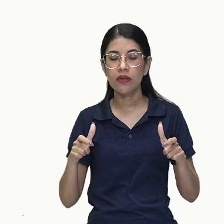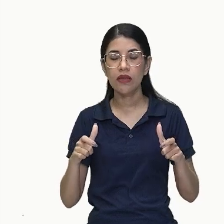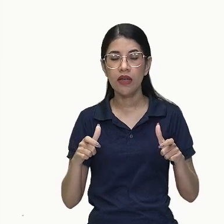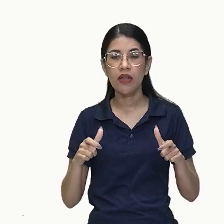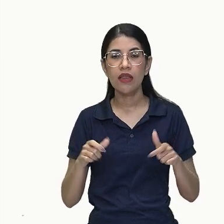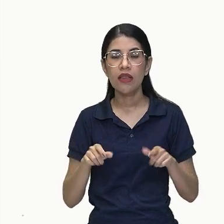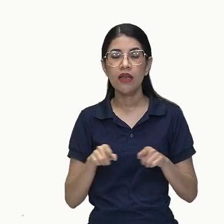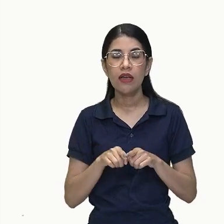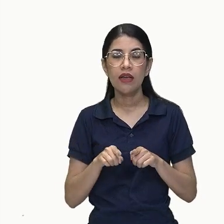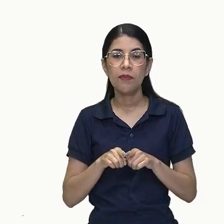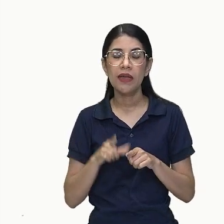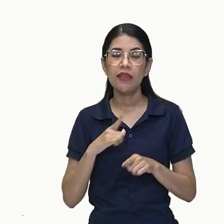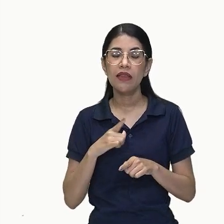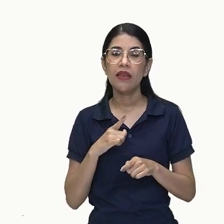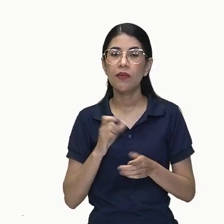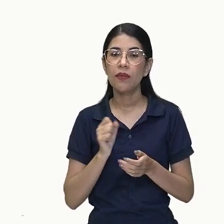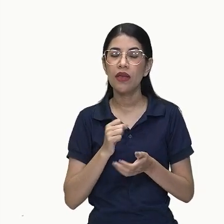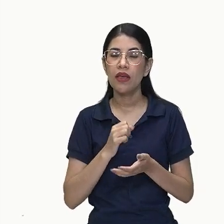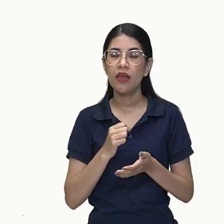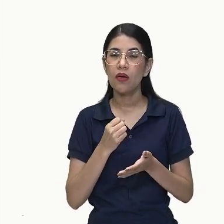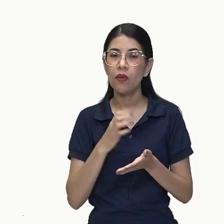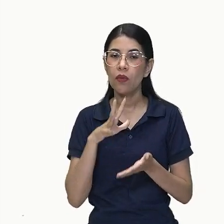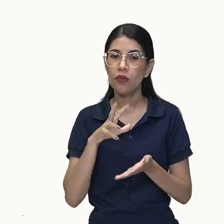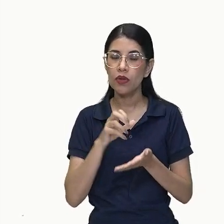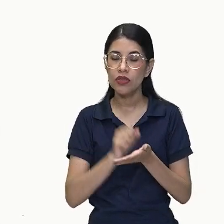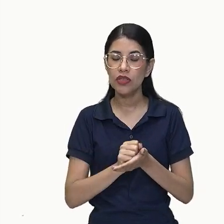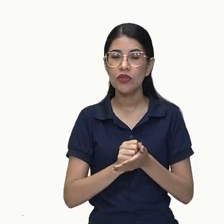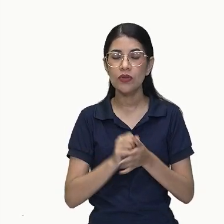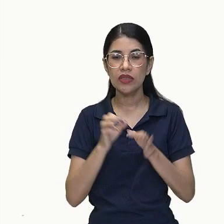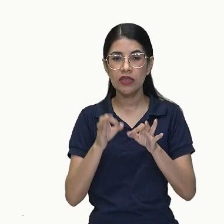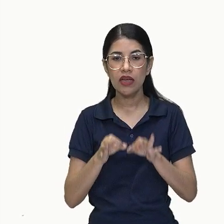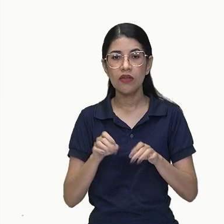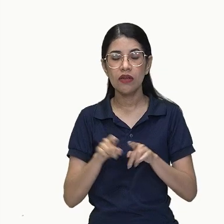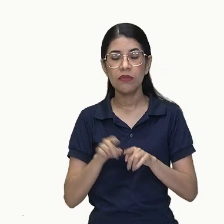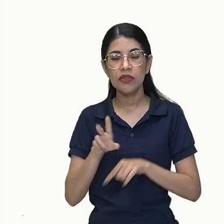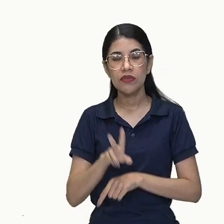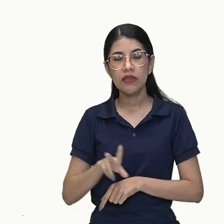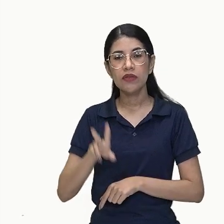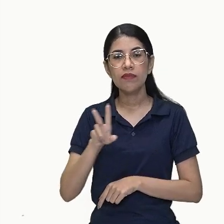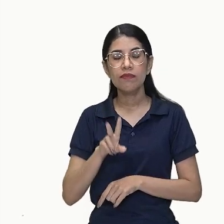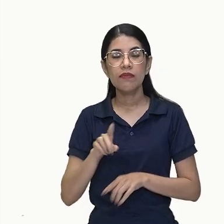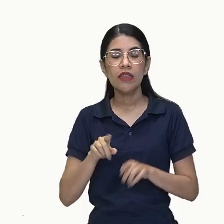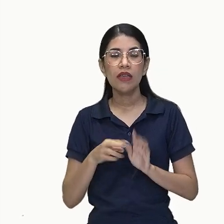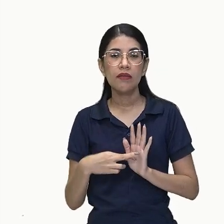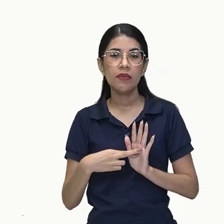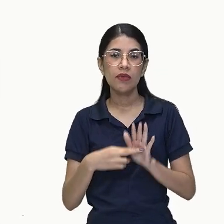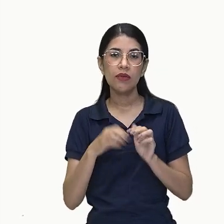pela regularização de imigrantes venezuelanos, que representam